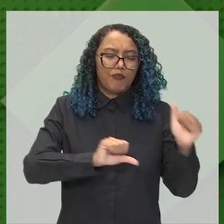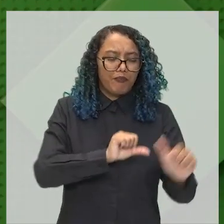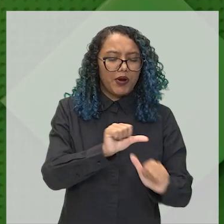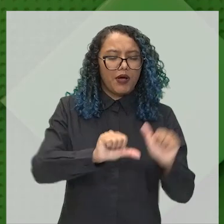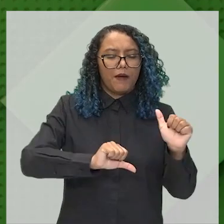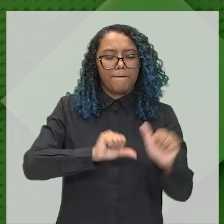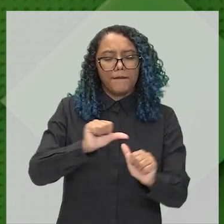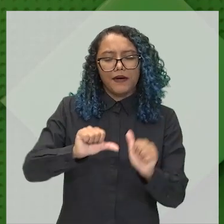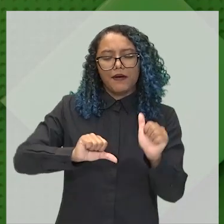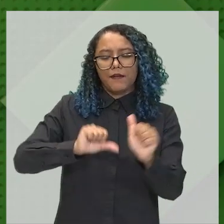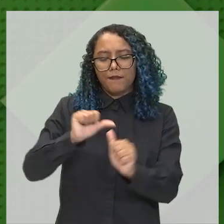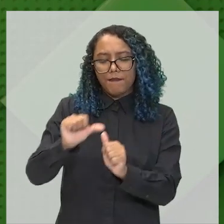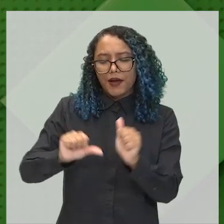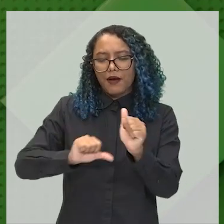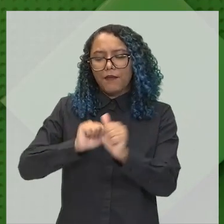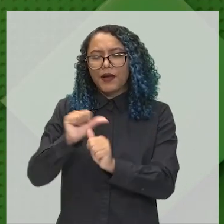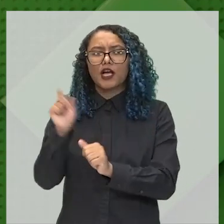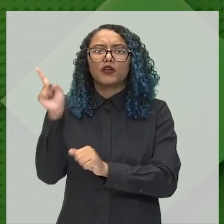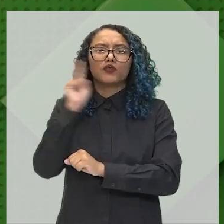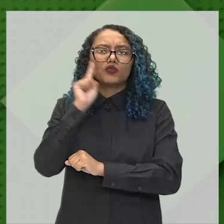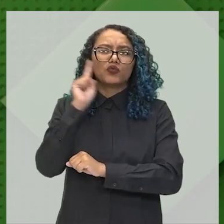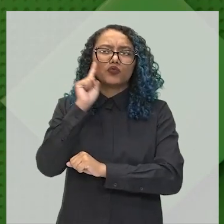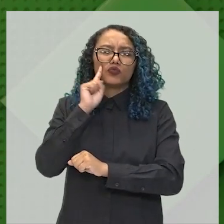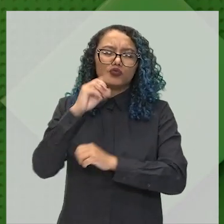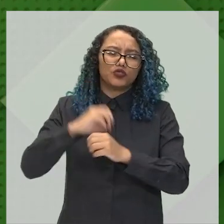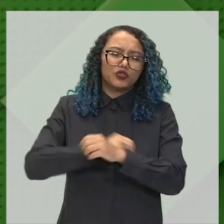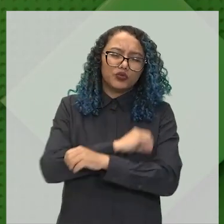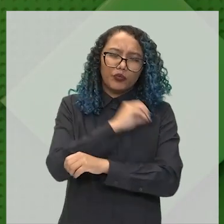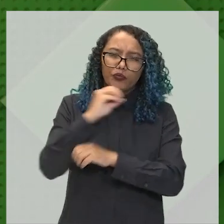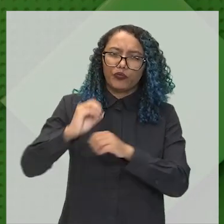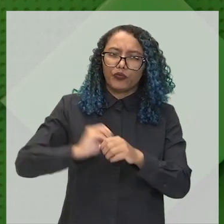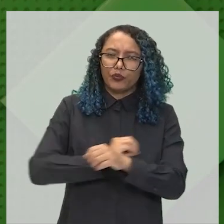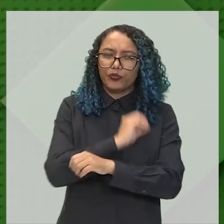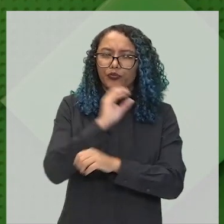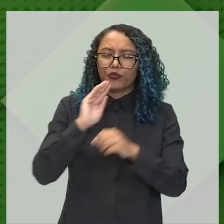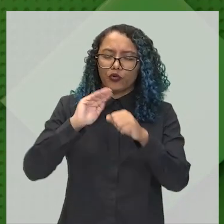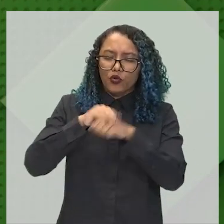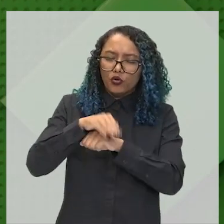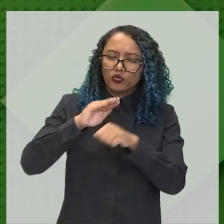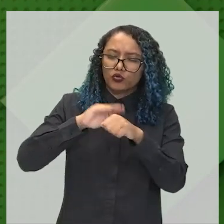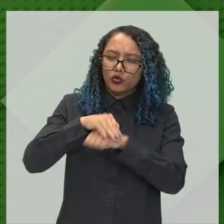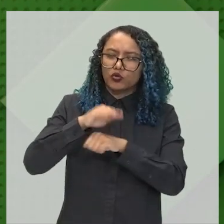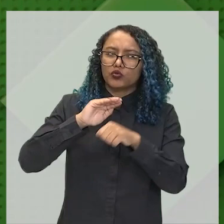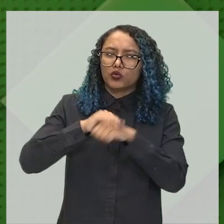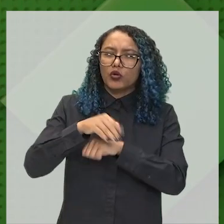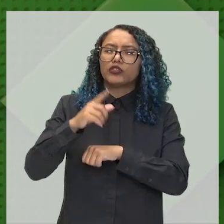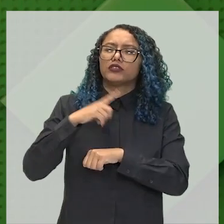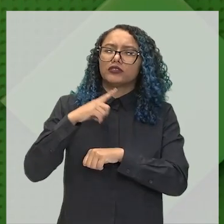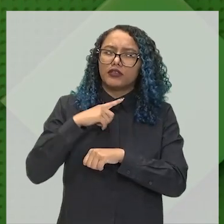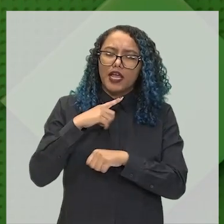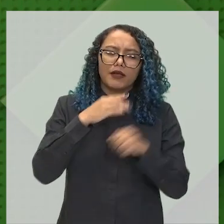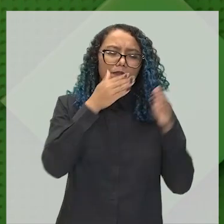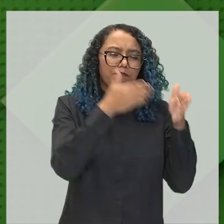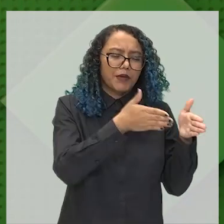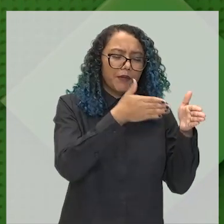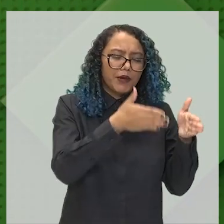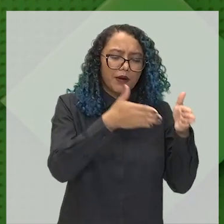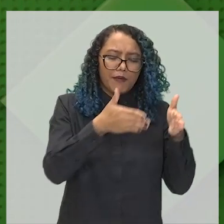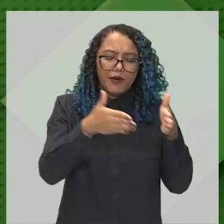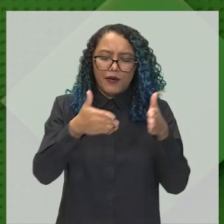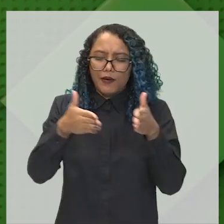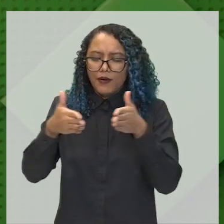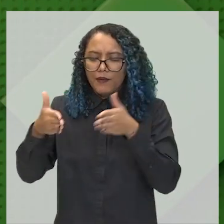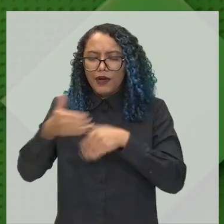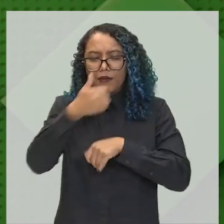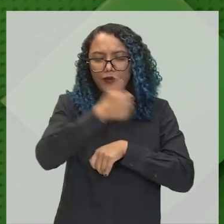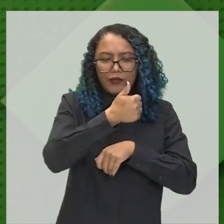constante mudança. A cada dia vai havendo essa fase crescente até